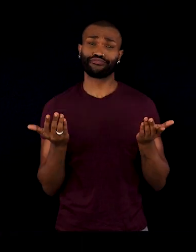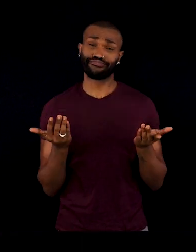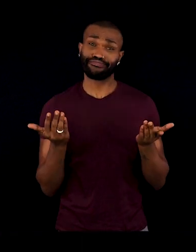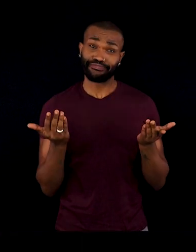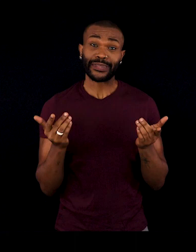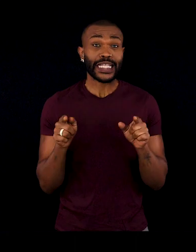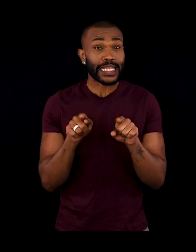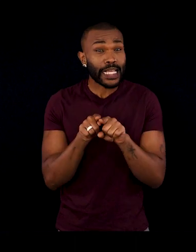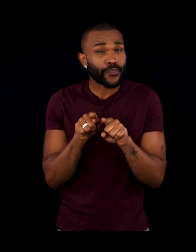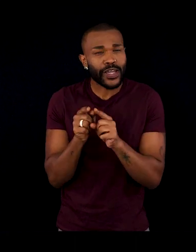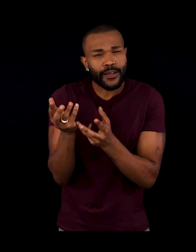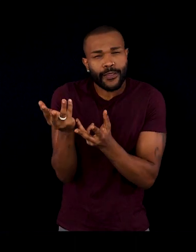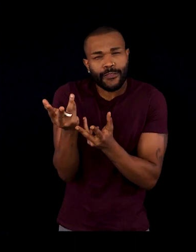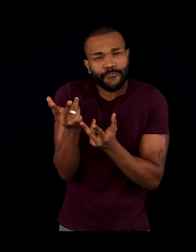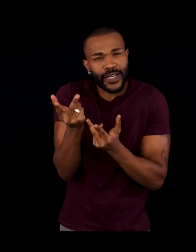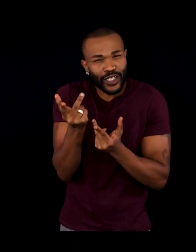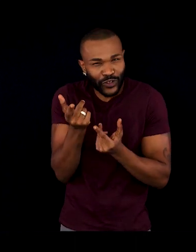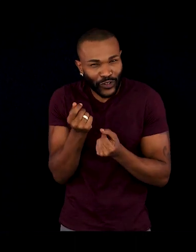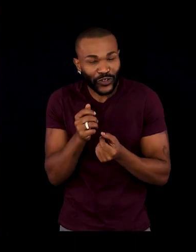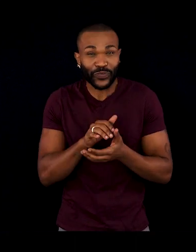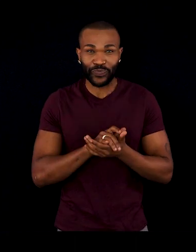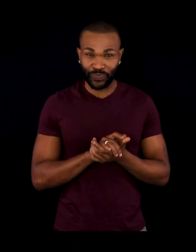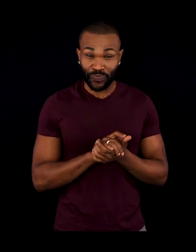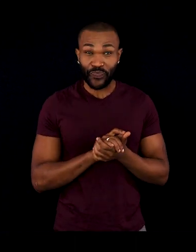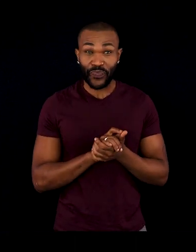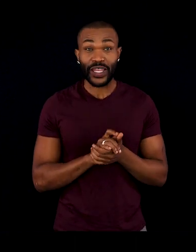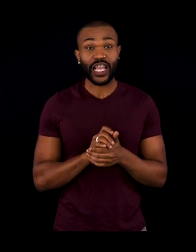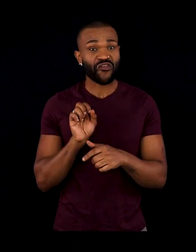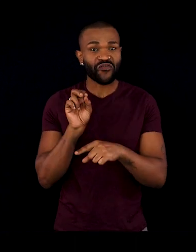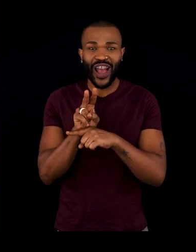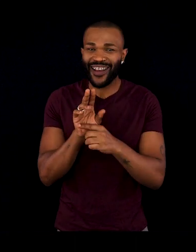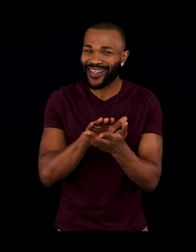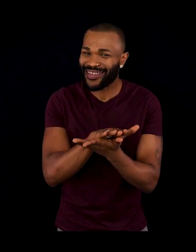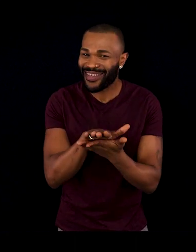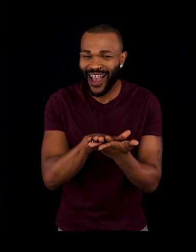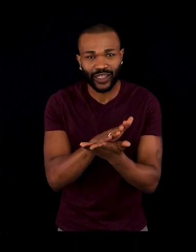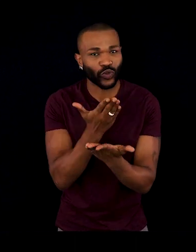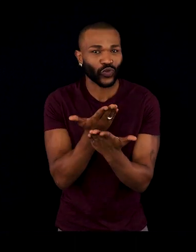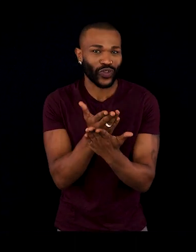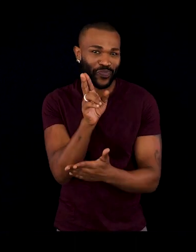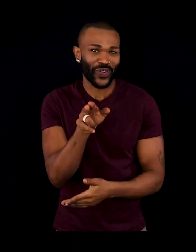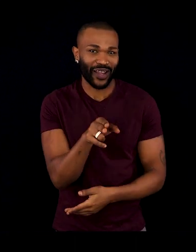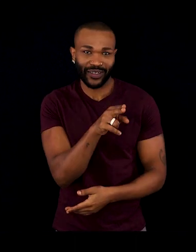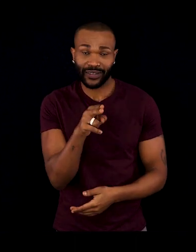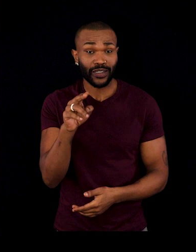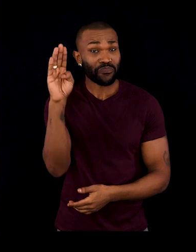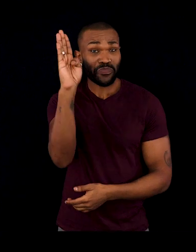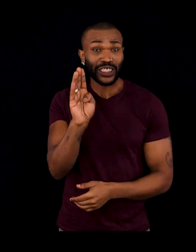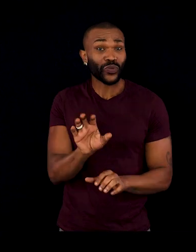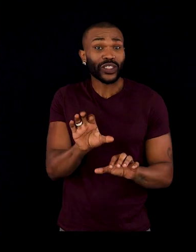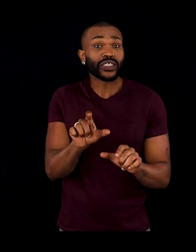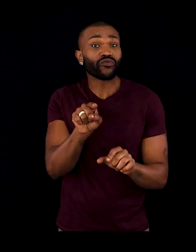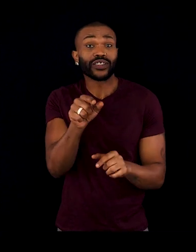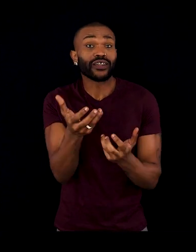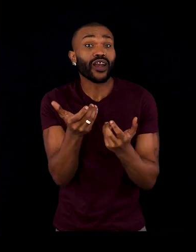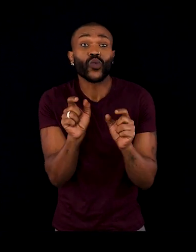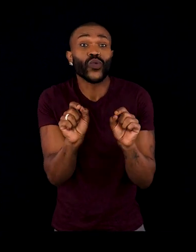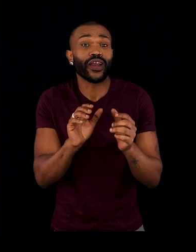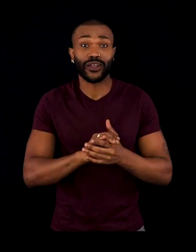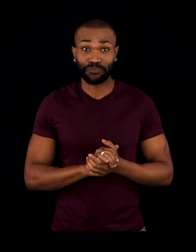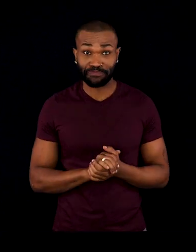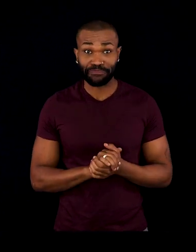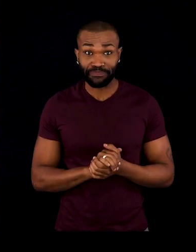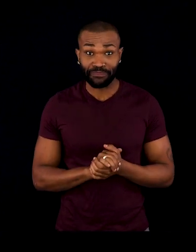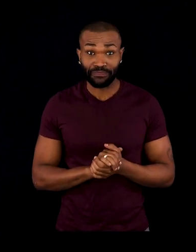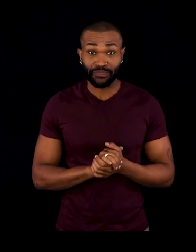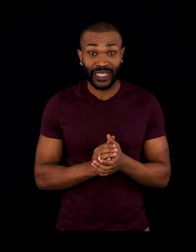tanto cativante, sem vaga em seminário. O Brasil é isso. Você quer o quê? Você quer fundar um